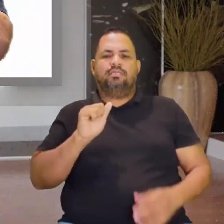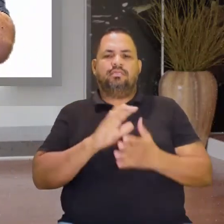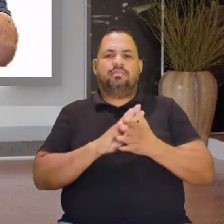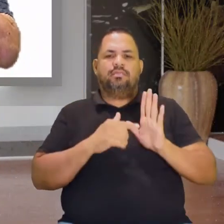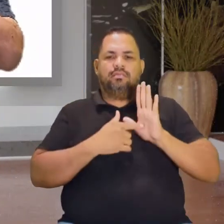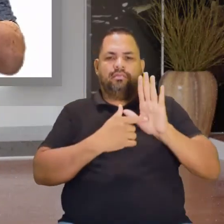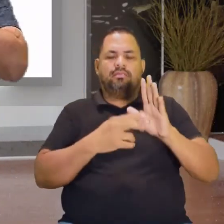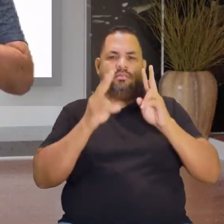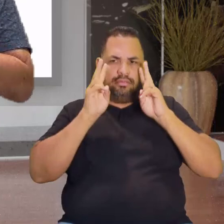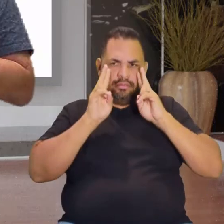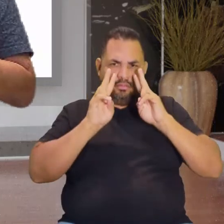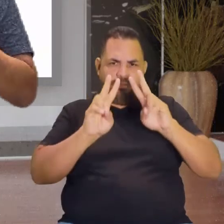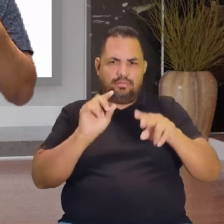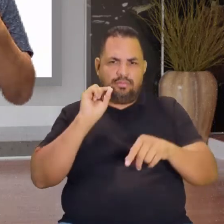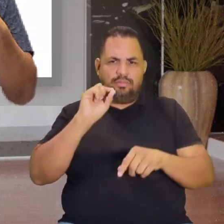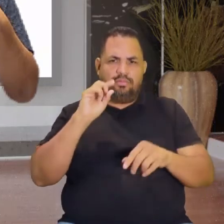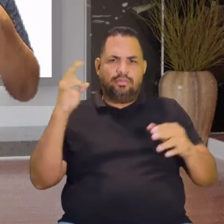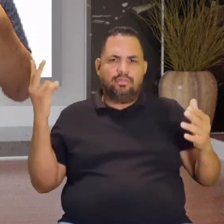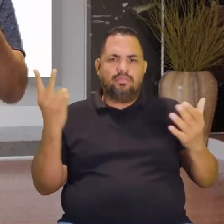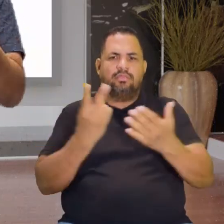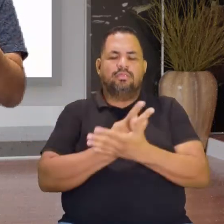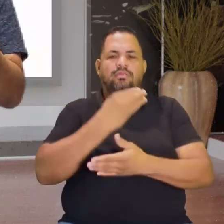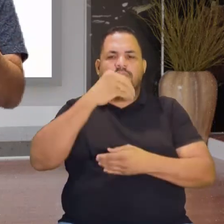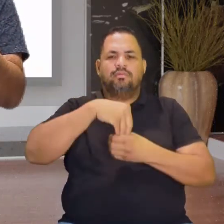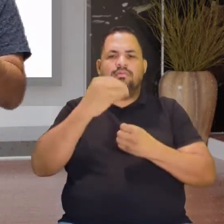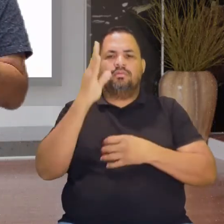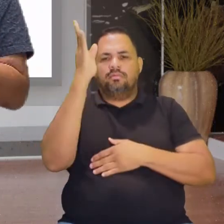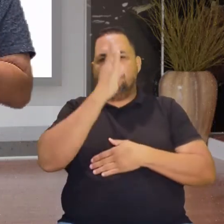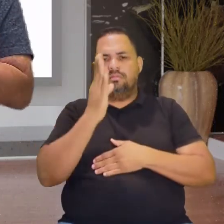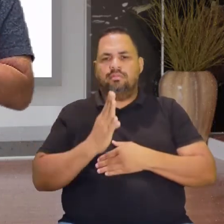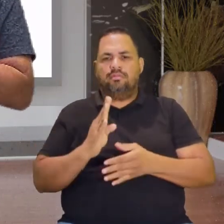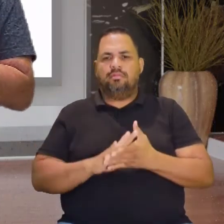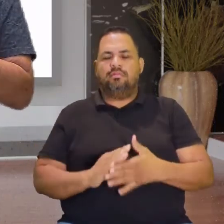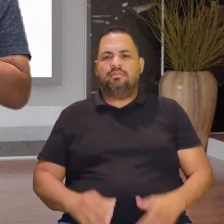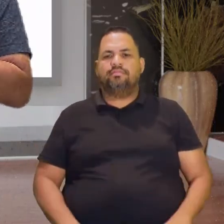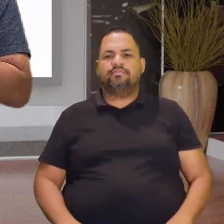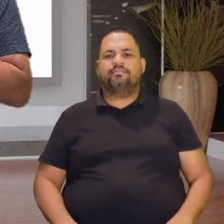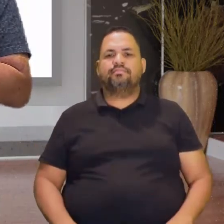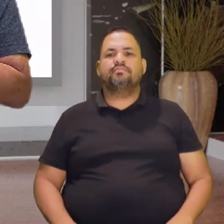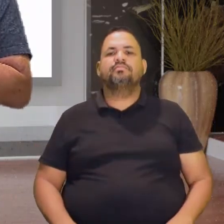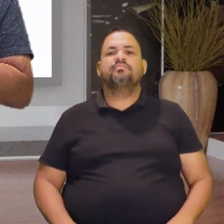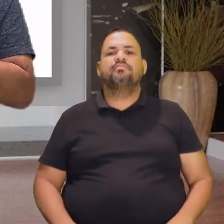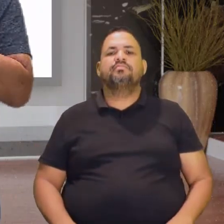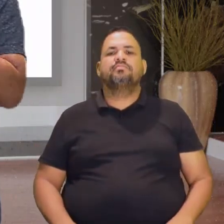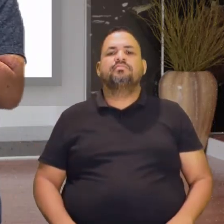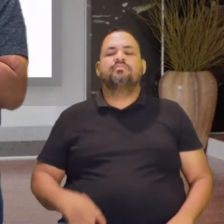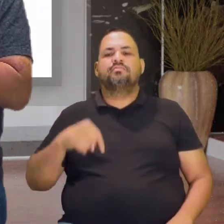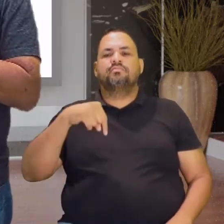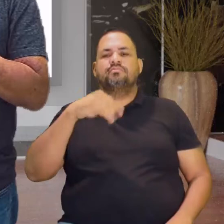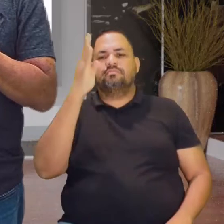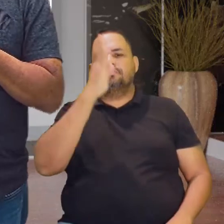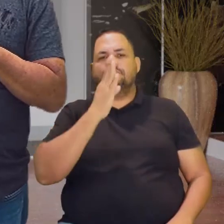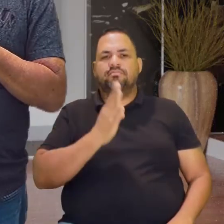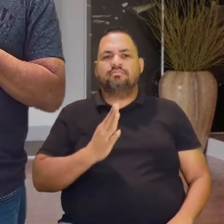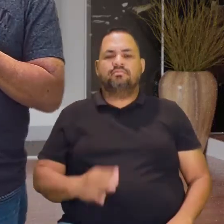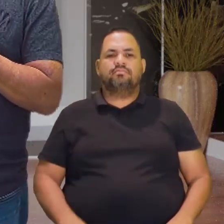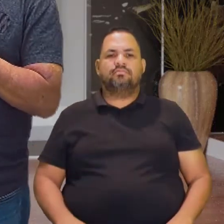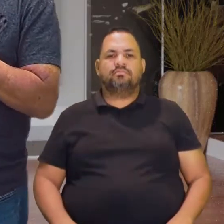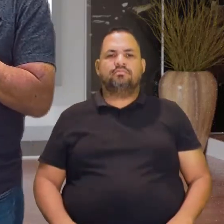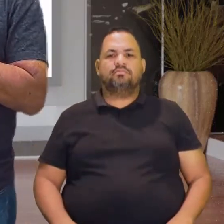a visão do que estava acontecendo fora do Brasil. Aqui no Brasil, a arte estava